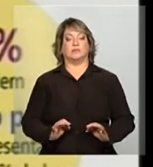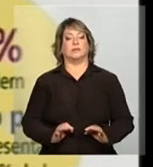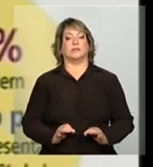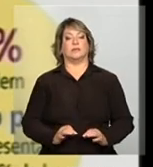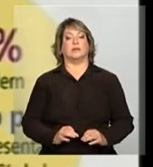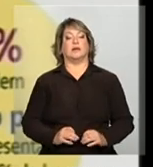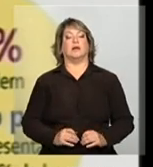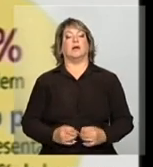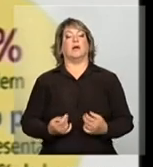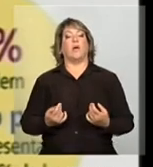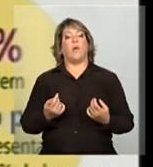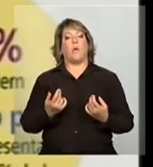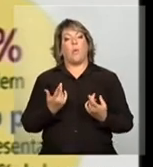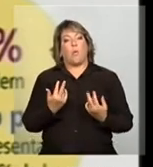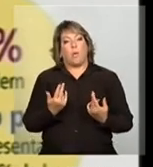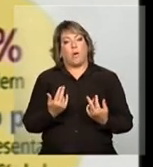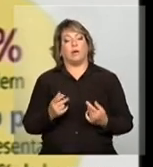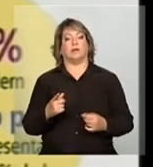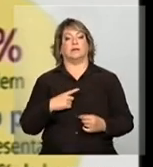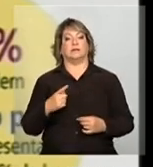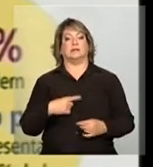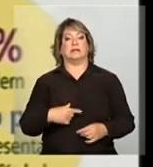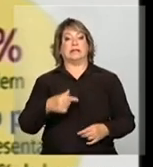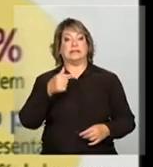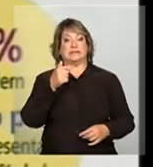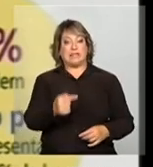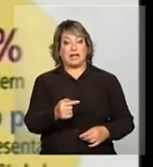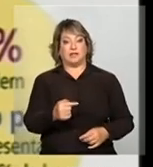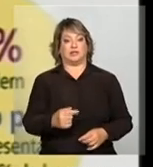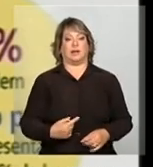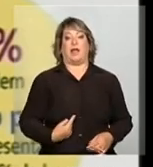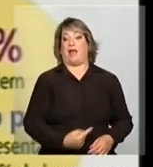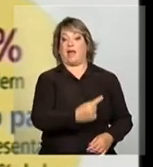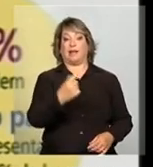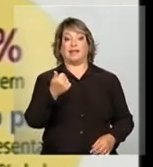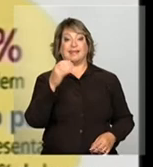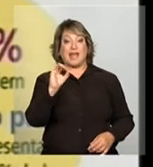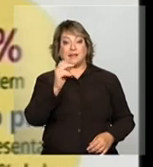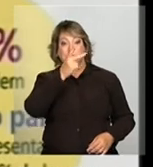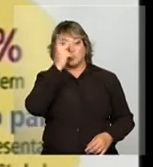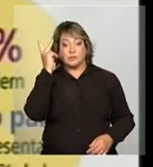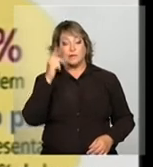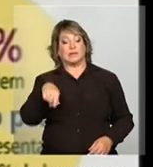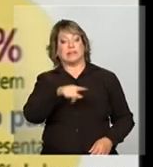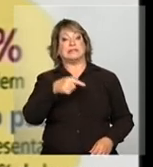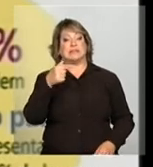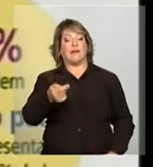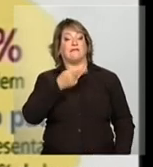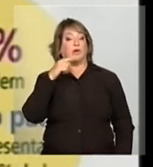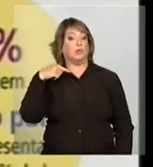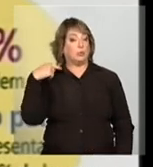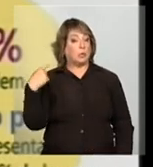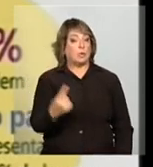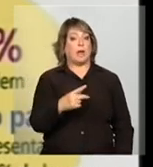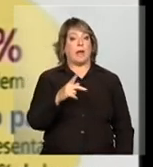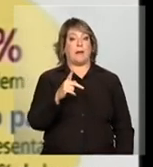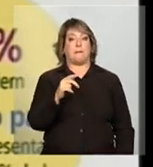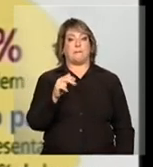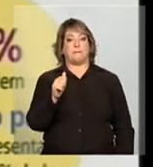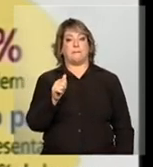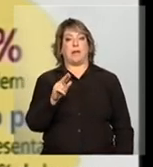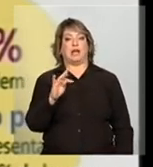menos a mesma quantidade, 7 em cada 10 pessoas, afirmam que os partidos deveriam ser